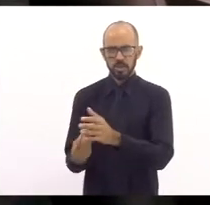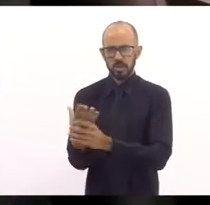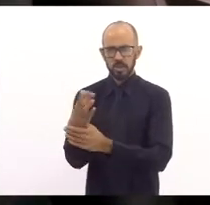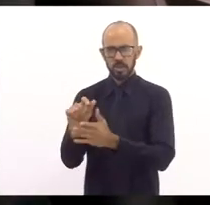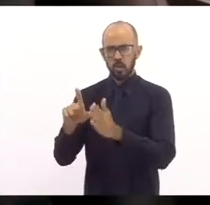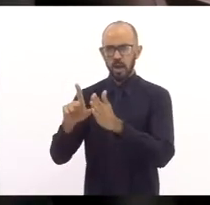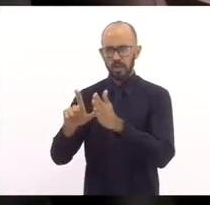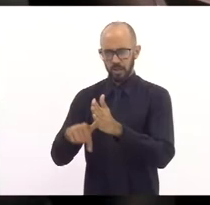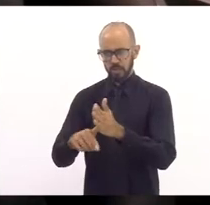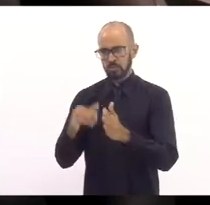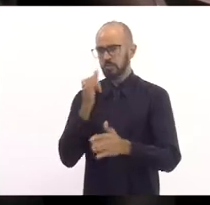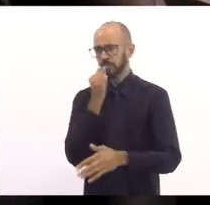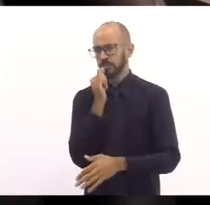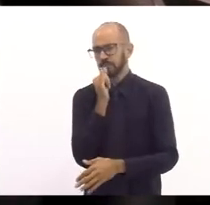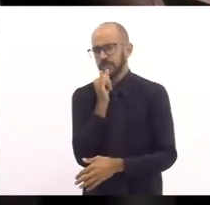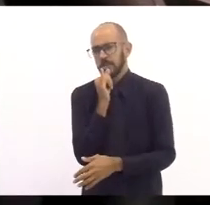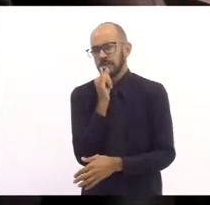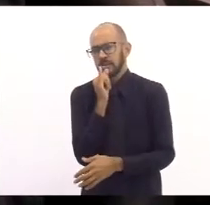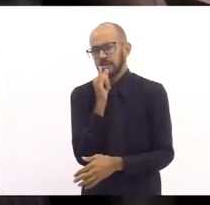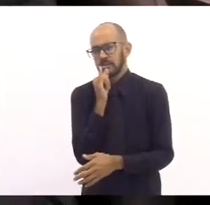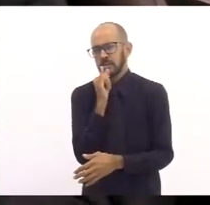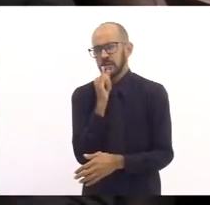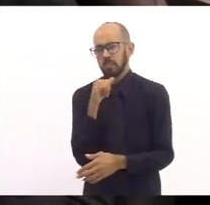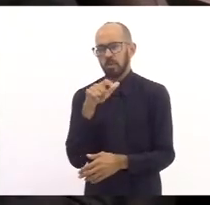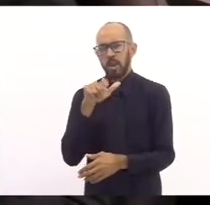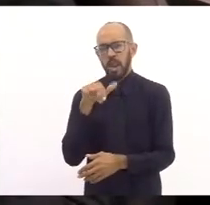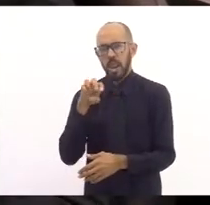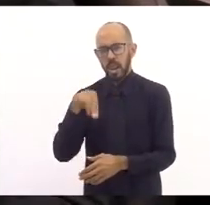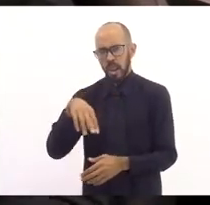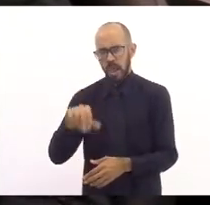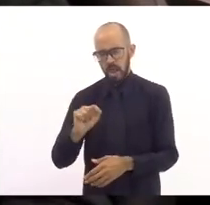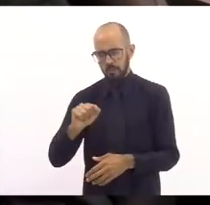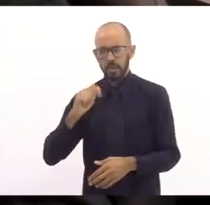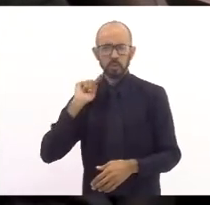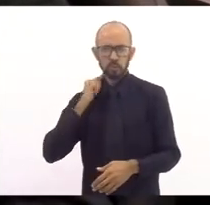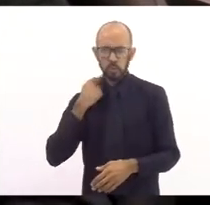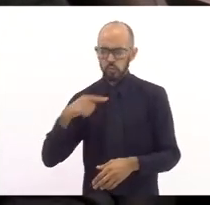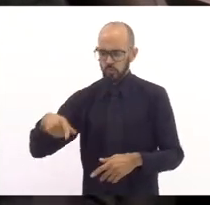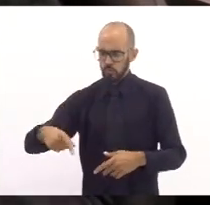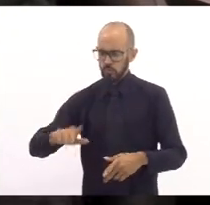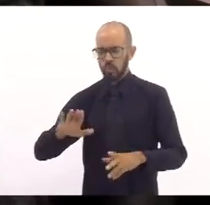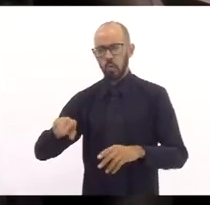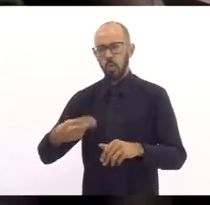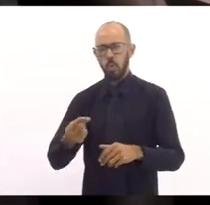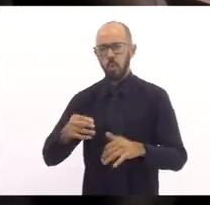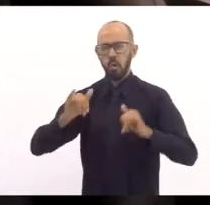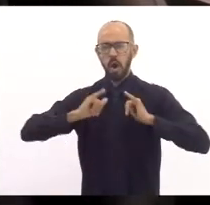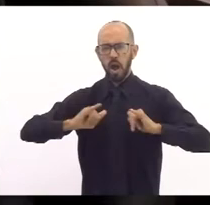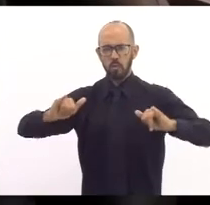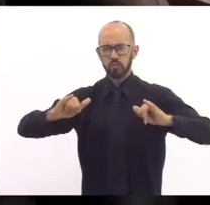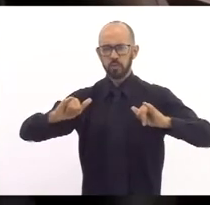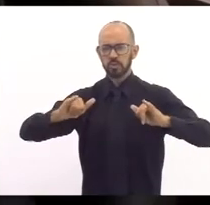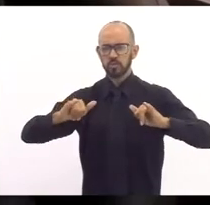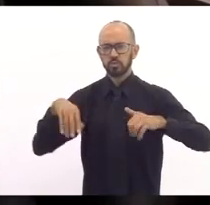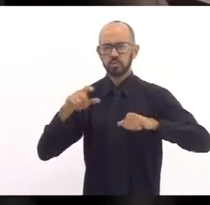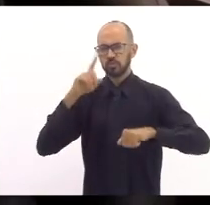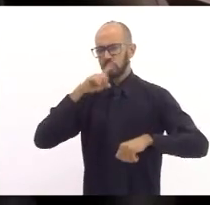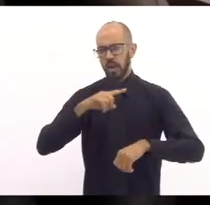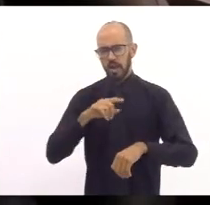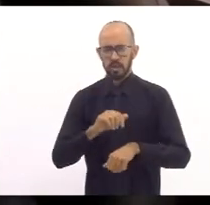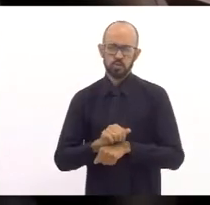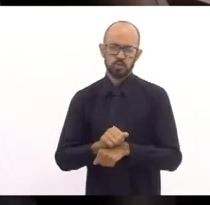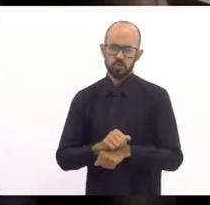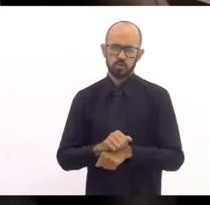atraso, por exemplo, bolsões de lama, por exemplo, sinalização não eficiente em